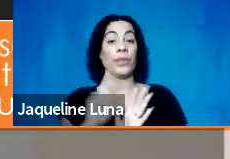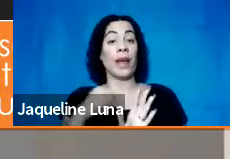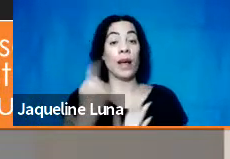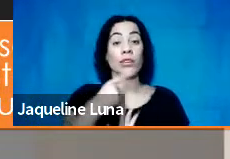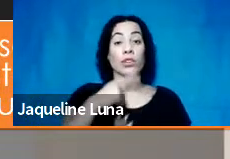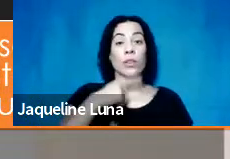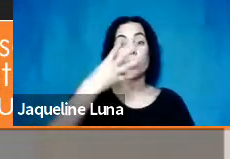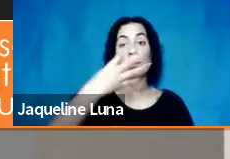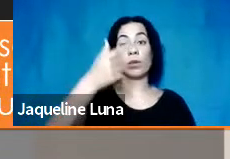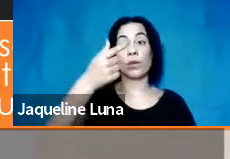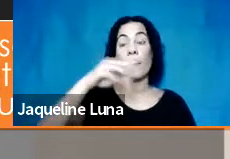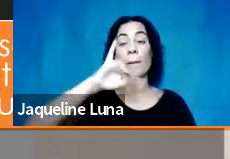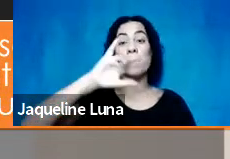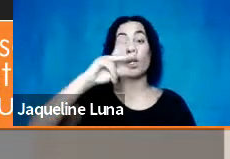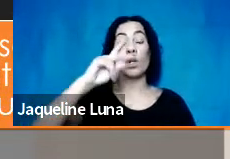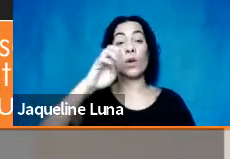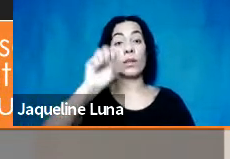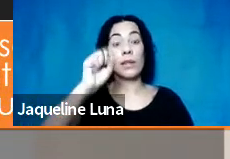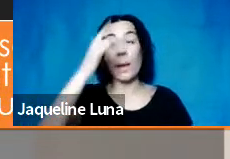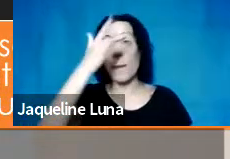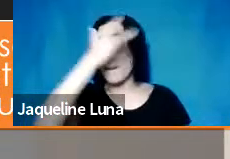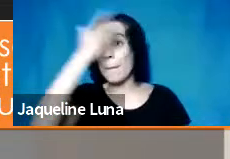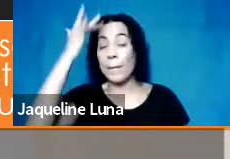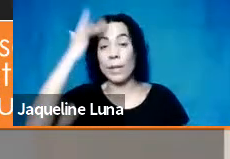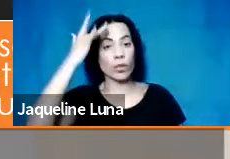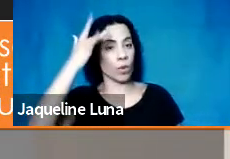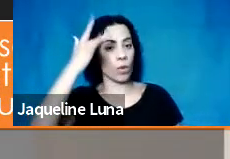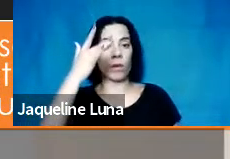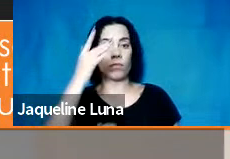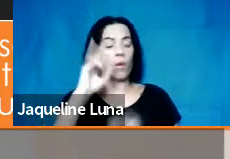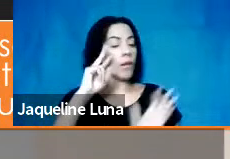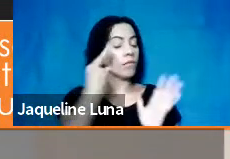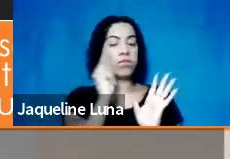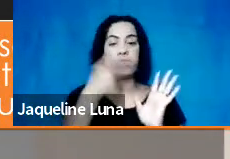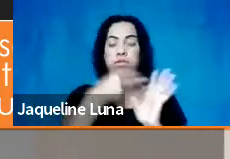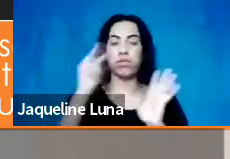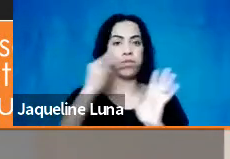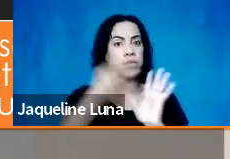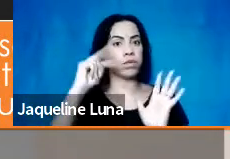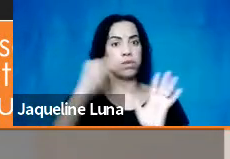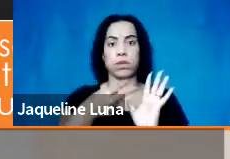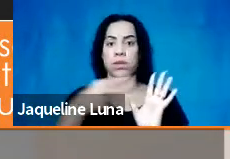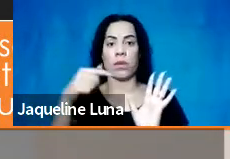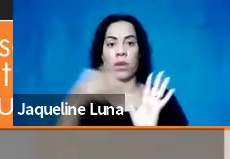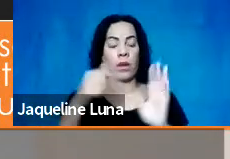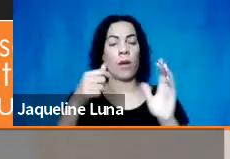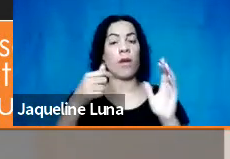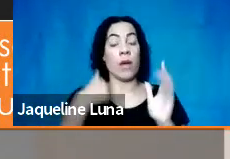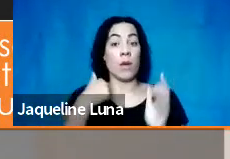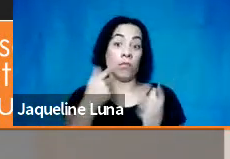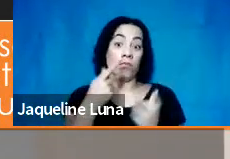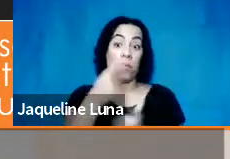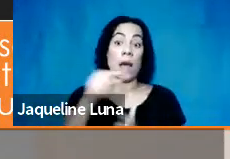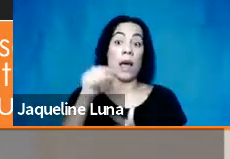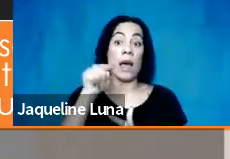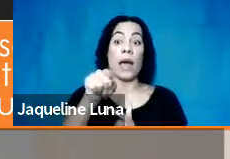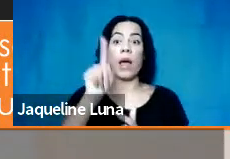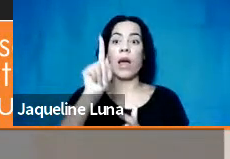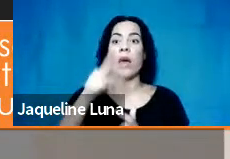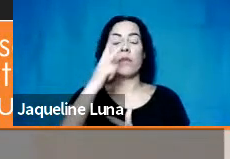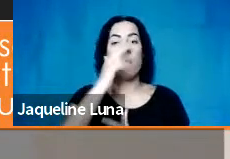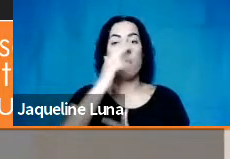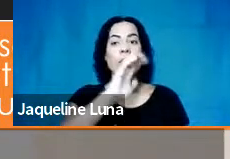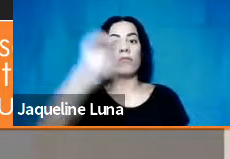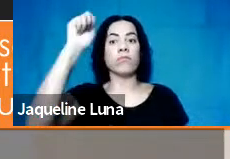47 milhões de pessoas alcançadas por esse post. Eu diria que esse foi um post, foi um recorde, um